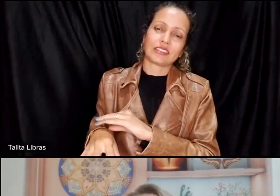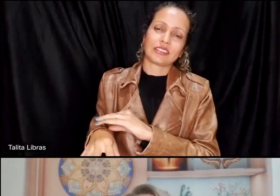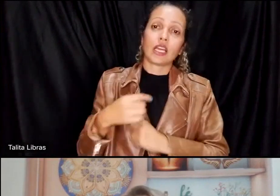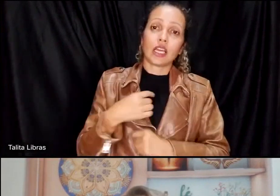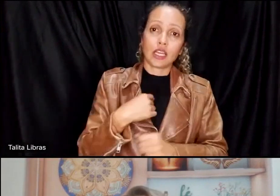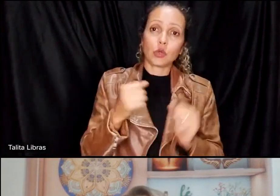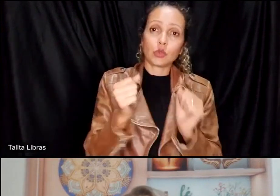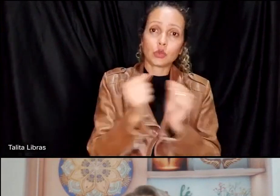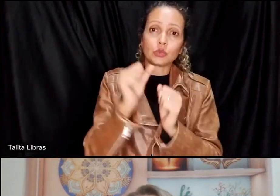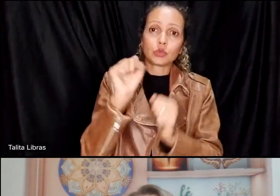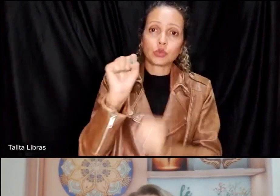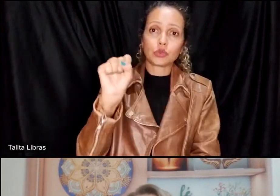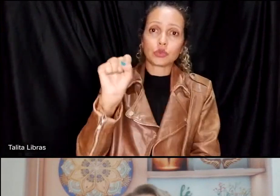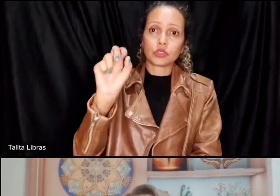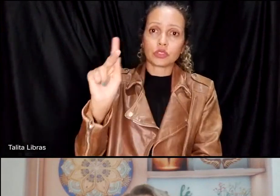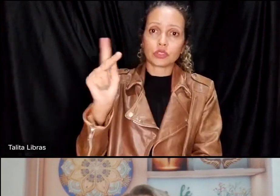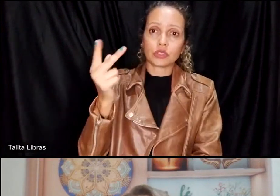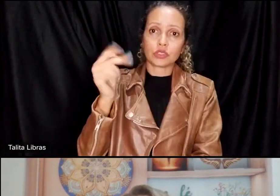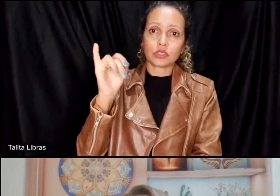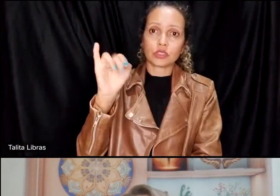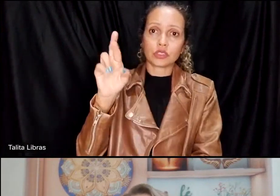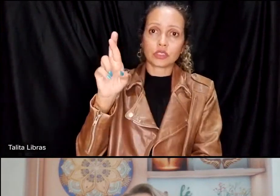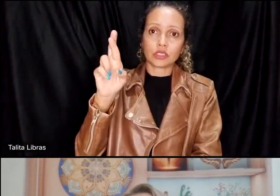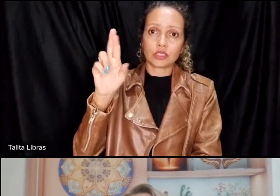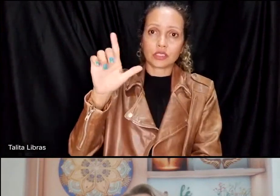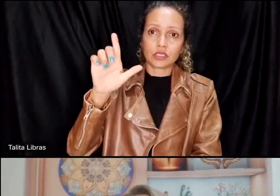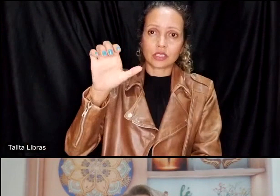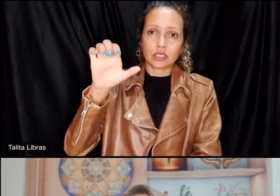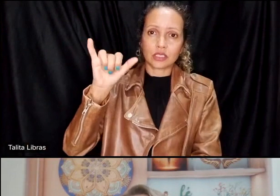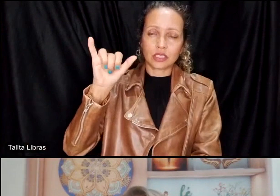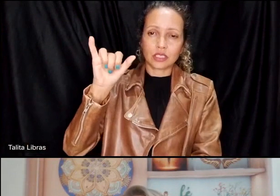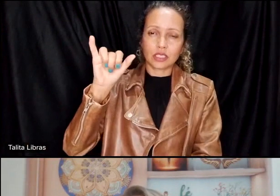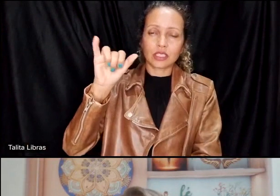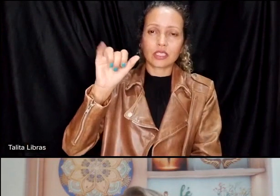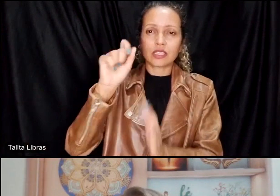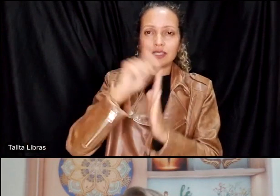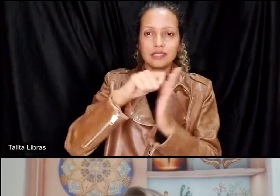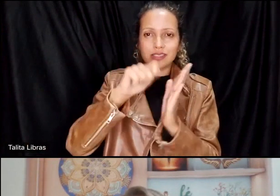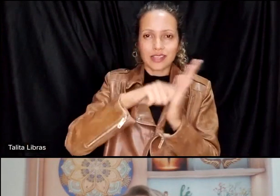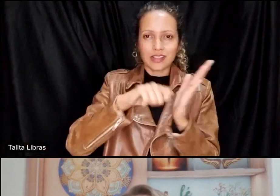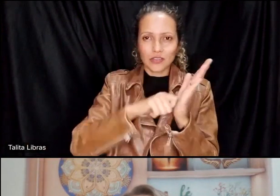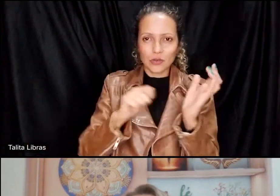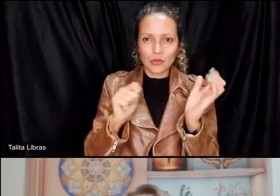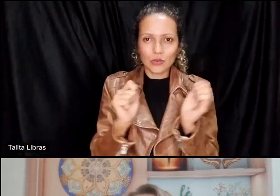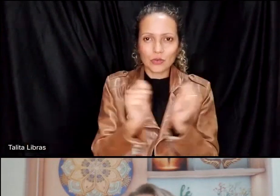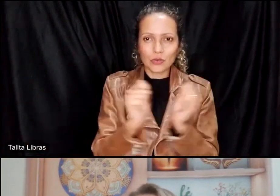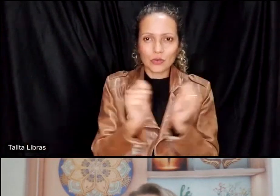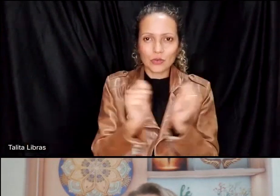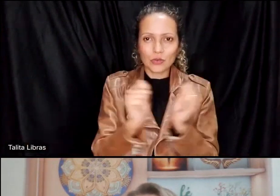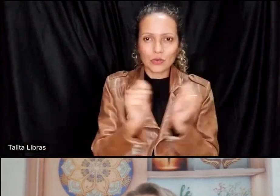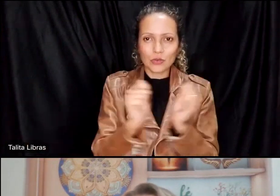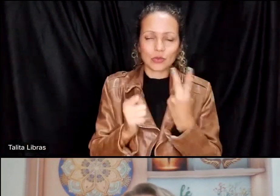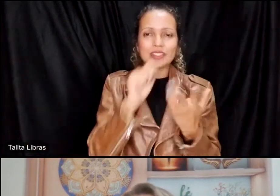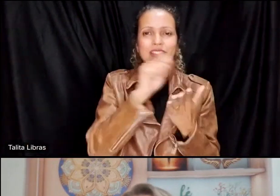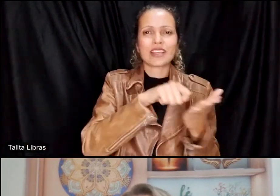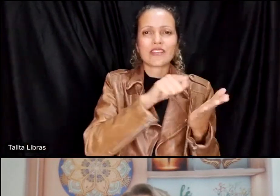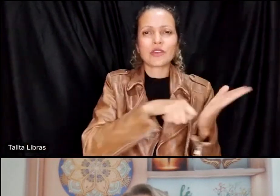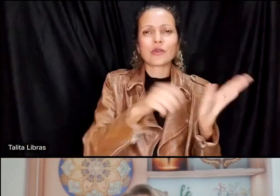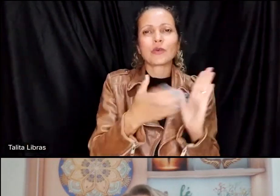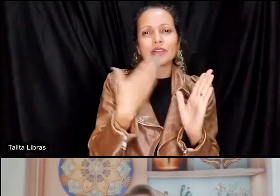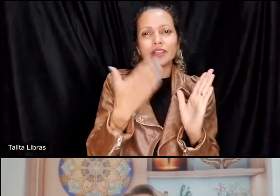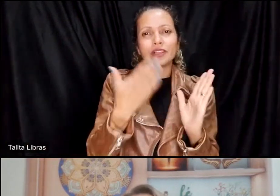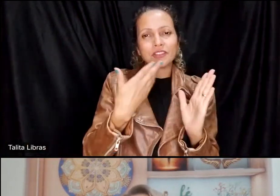em livro, nós passamos para uma jornalista que é justamente para falar sobre isso. e a gente já tem aqui artigo